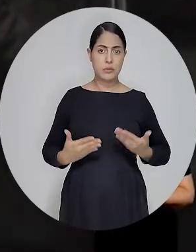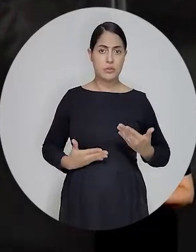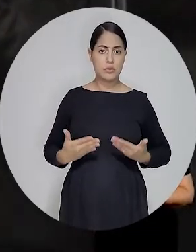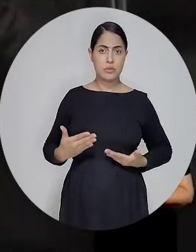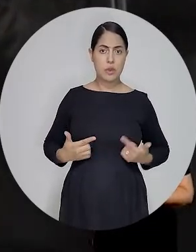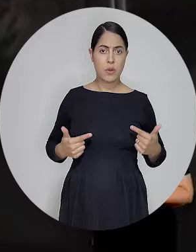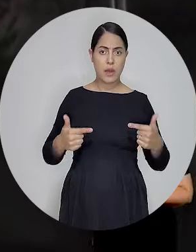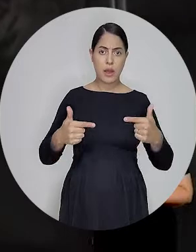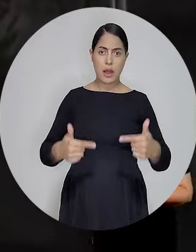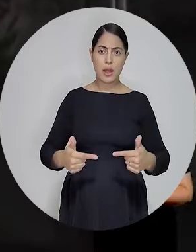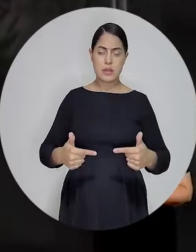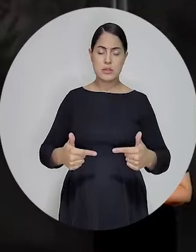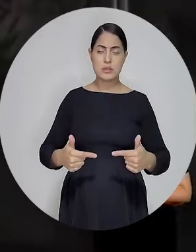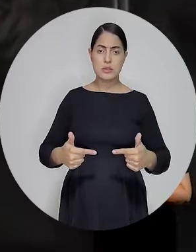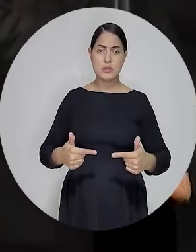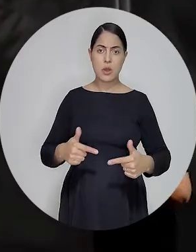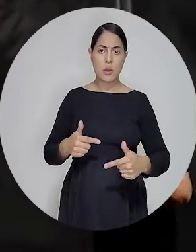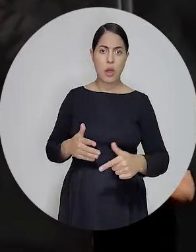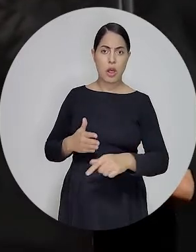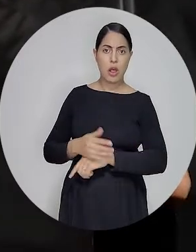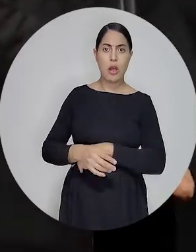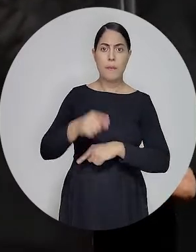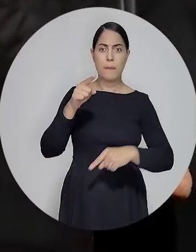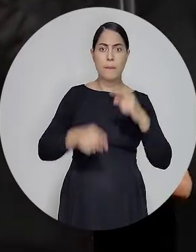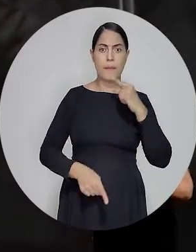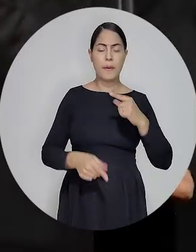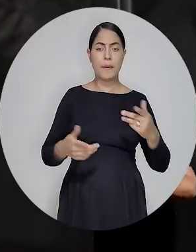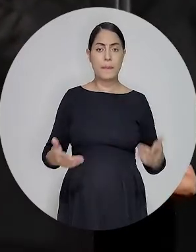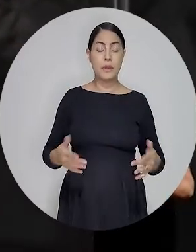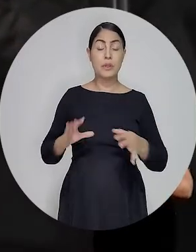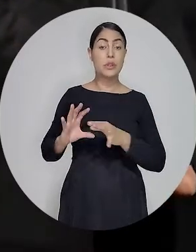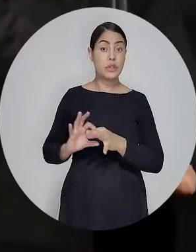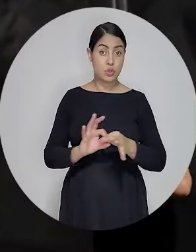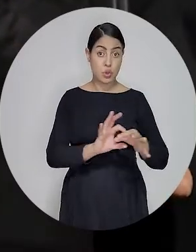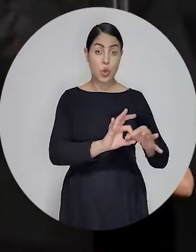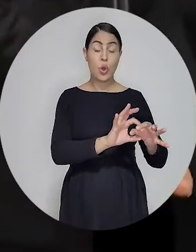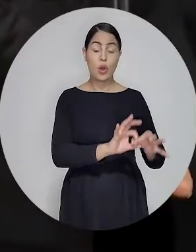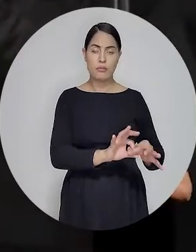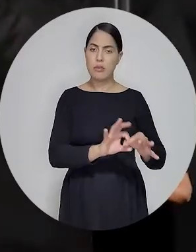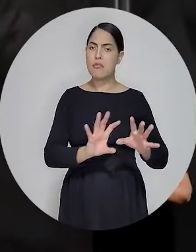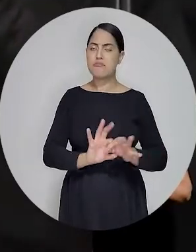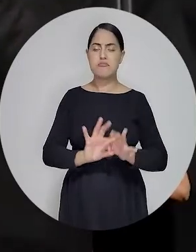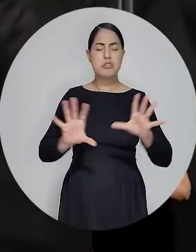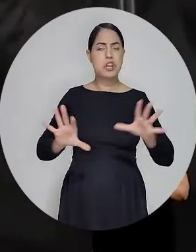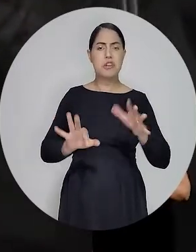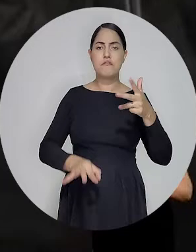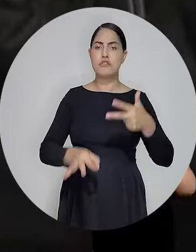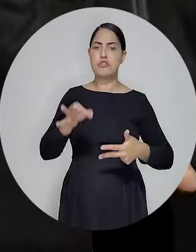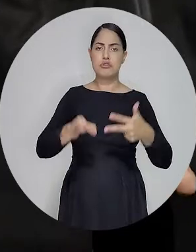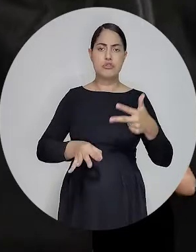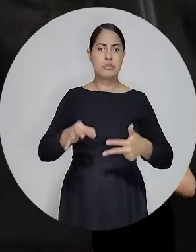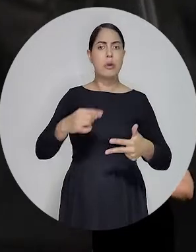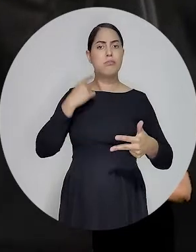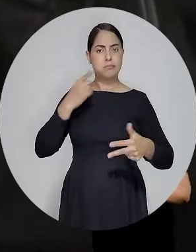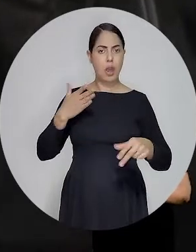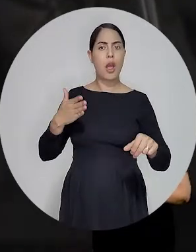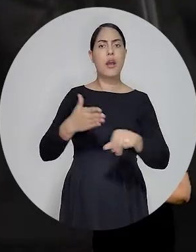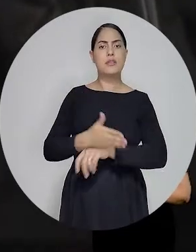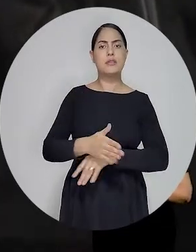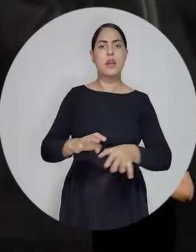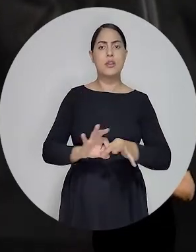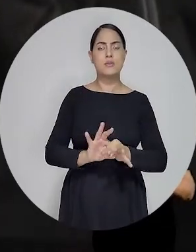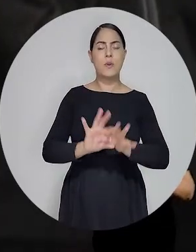no exercício da profissão, nos limites da lei. A nossa condição de cidadã determina o acesso pleno ao